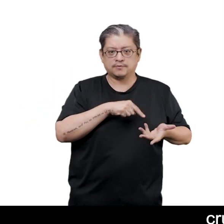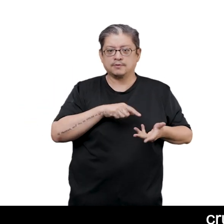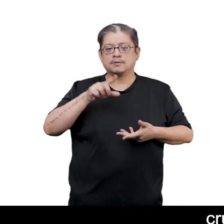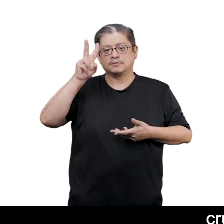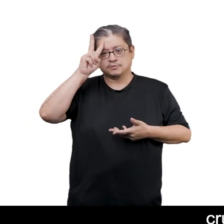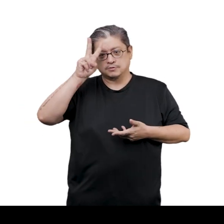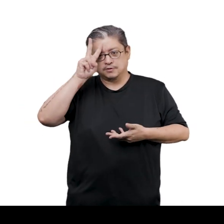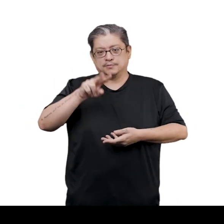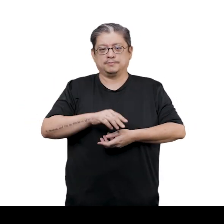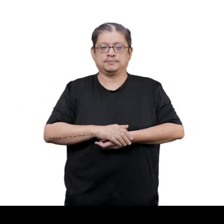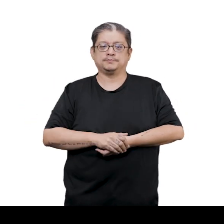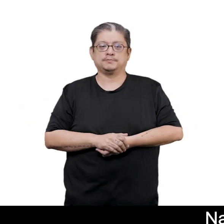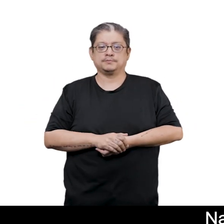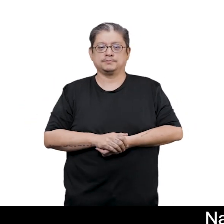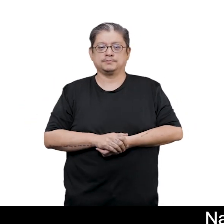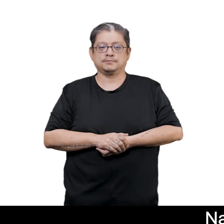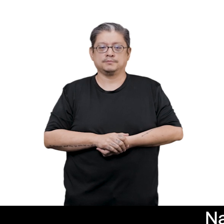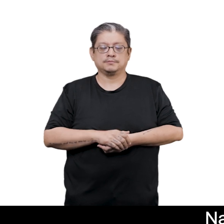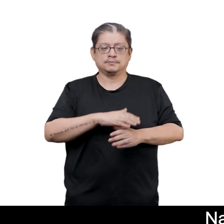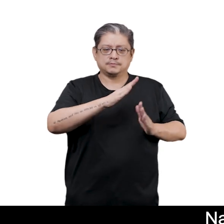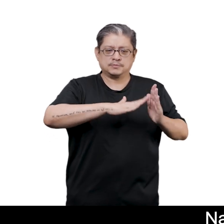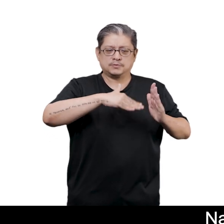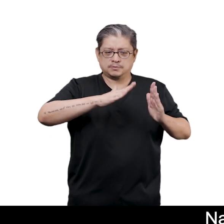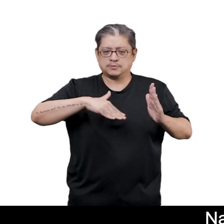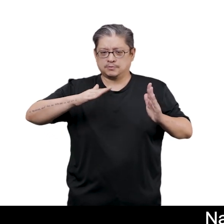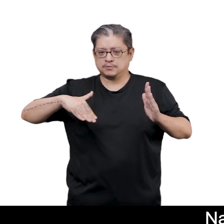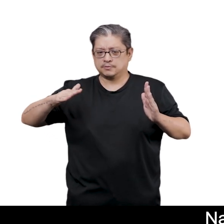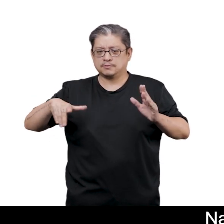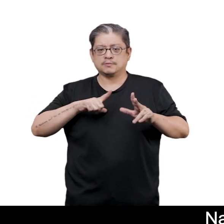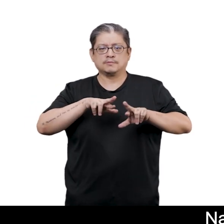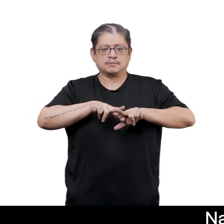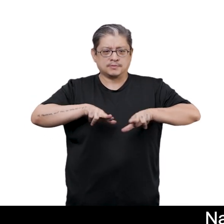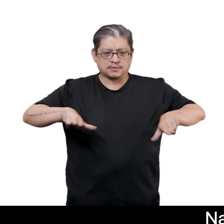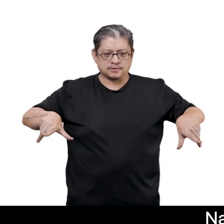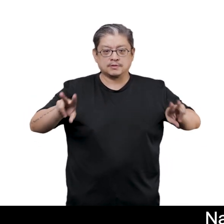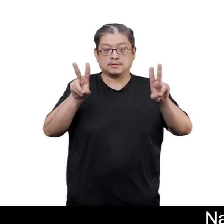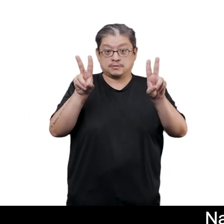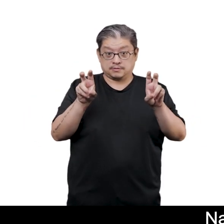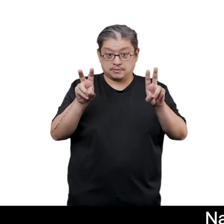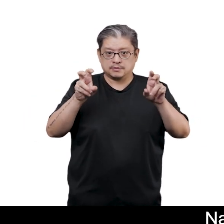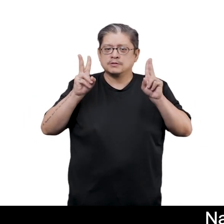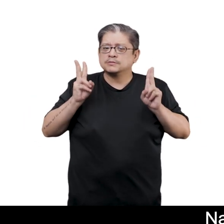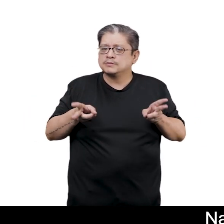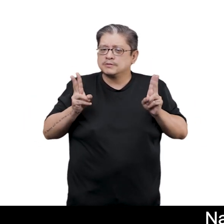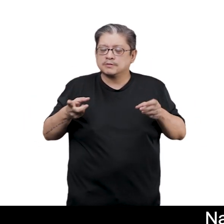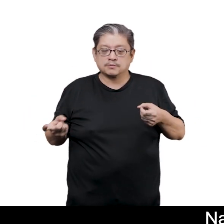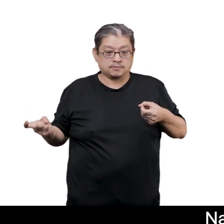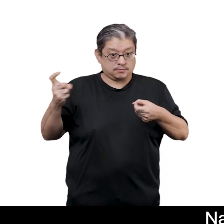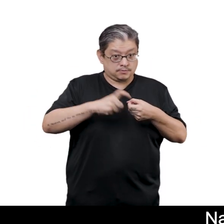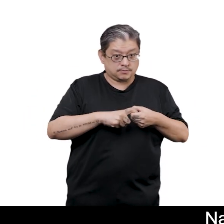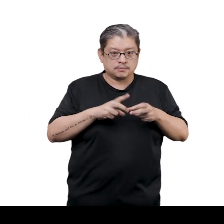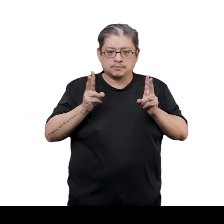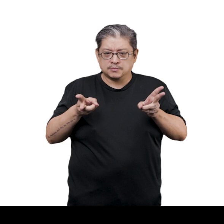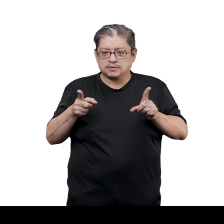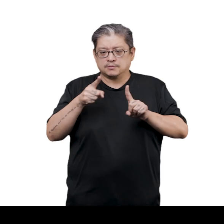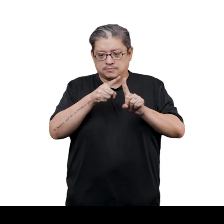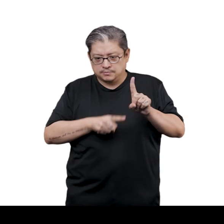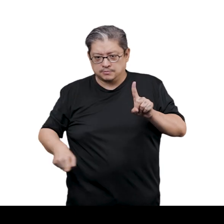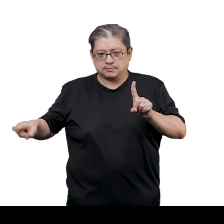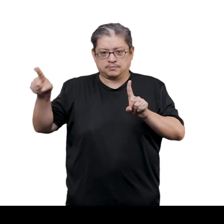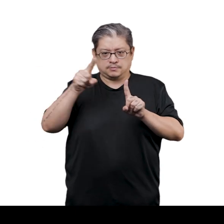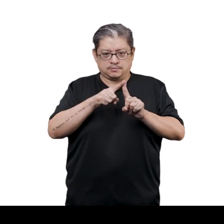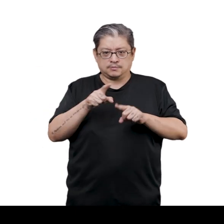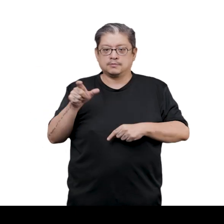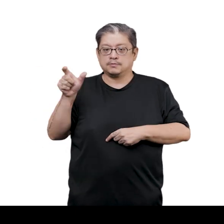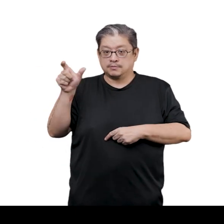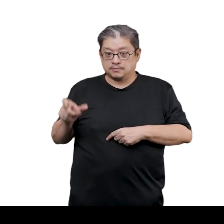e históricos. Na série, o fato de constantemente retornar ao mesmo ponto ou situação, o